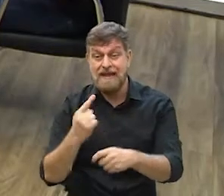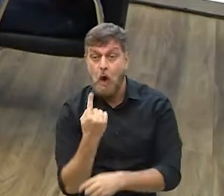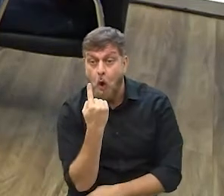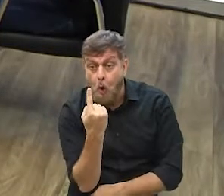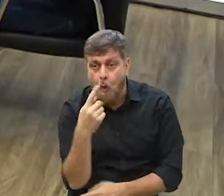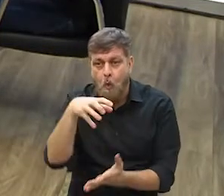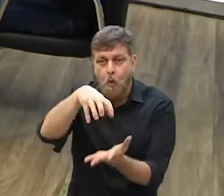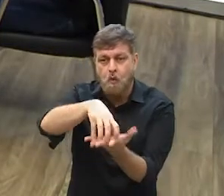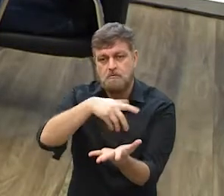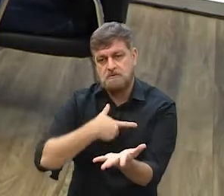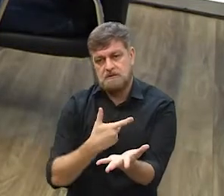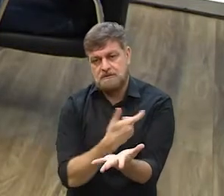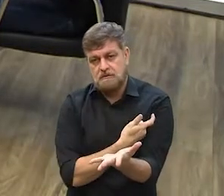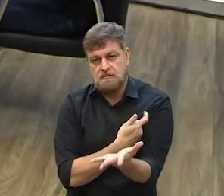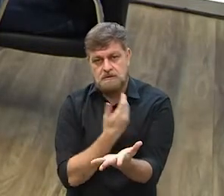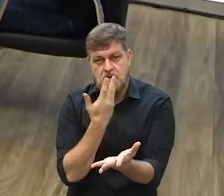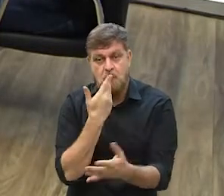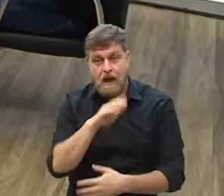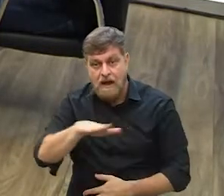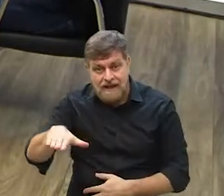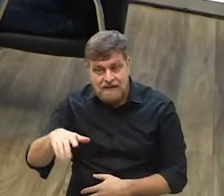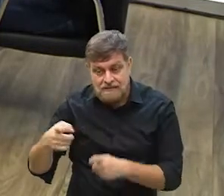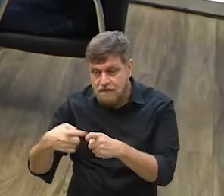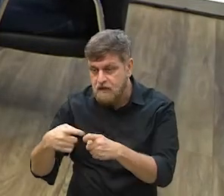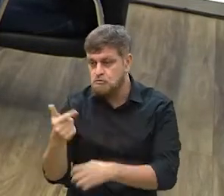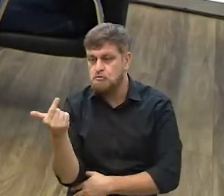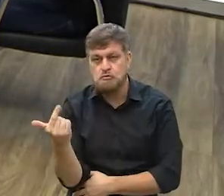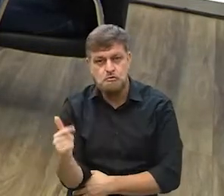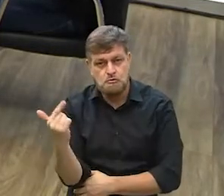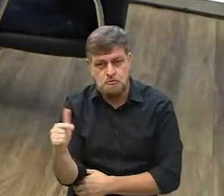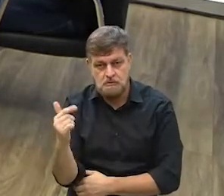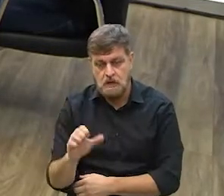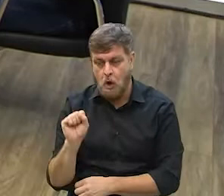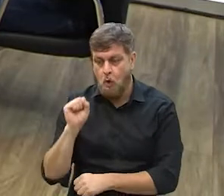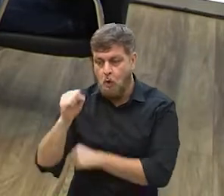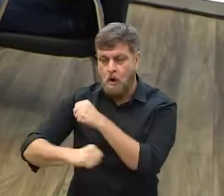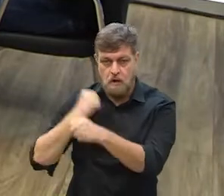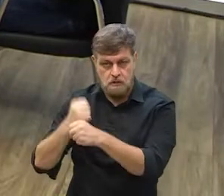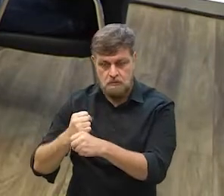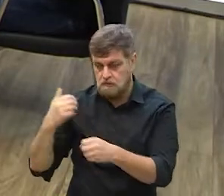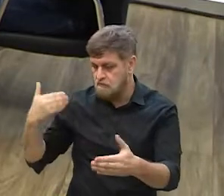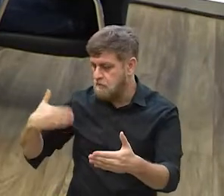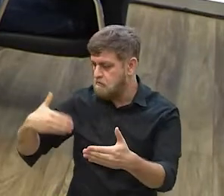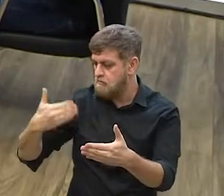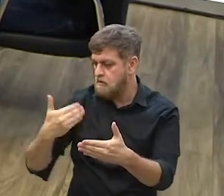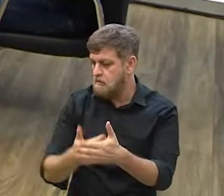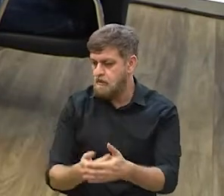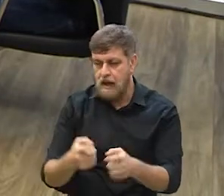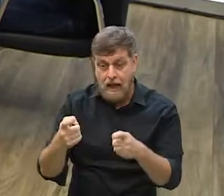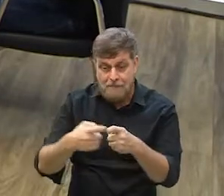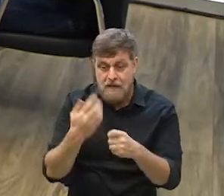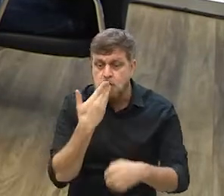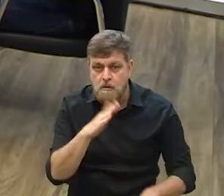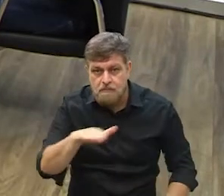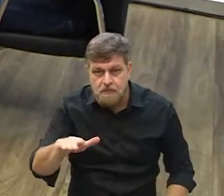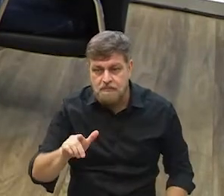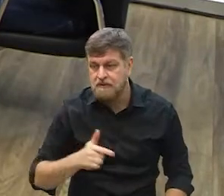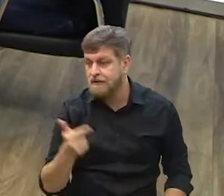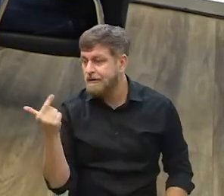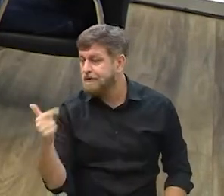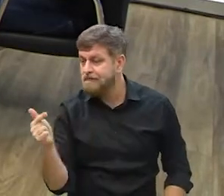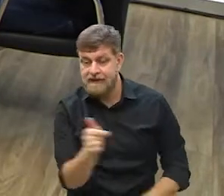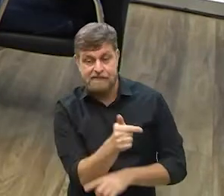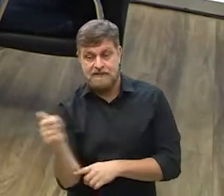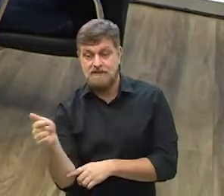que não tem um pediatra. Atualmente é assim. E nos últimos 8 anos, no mínimo, também era, né, Cecília? Não tem pediatra aos finais de